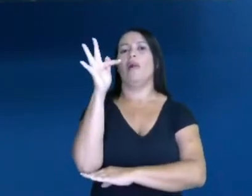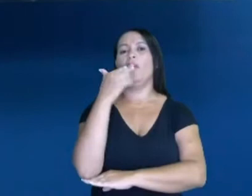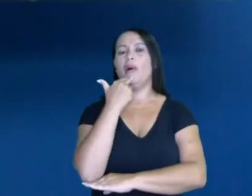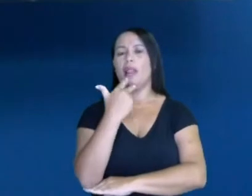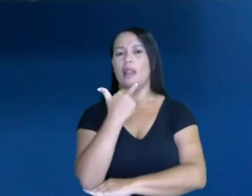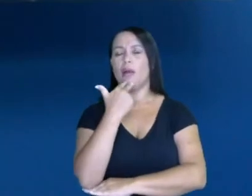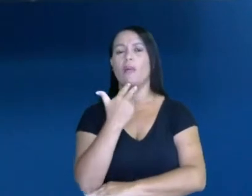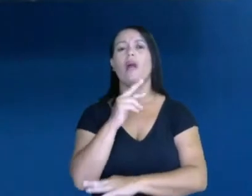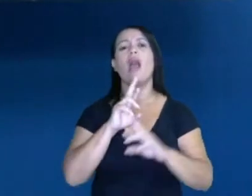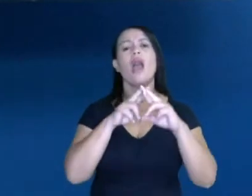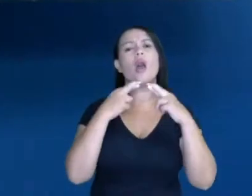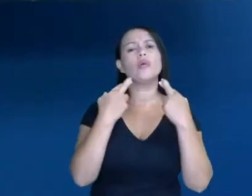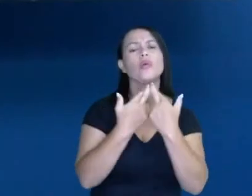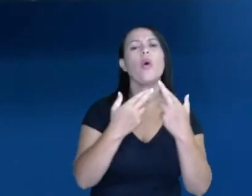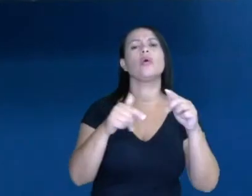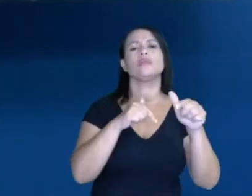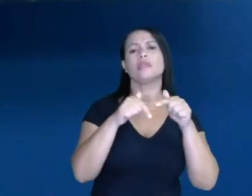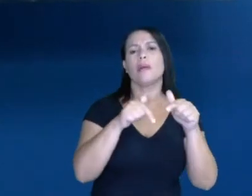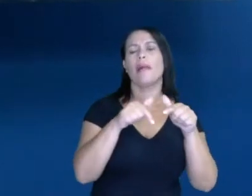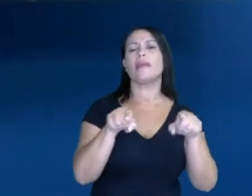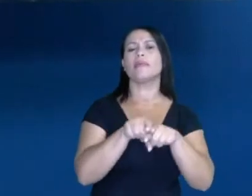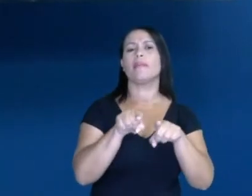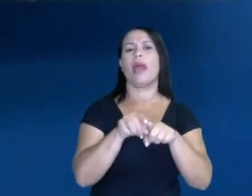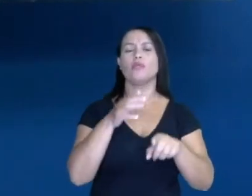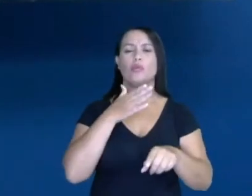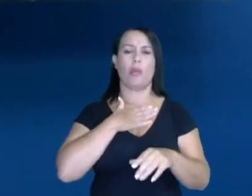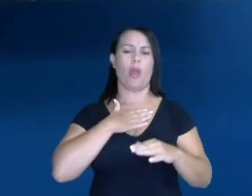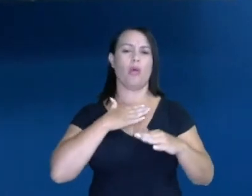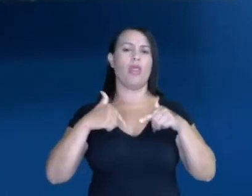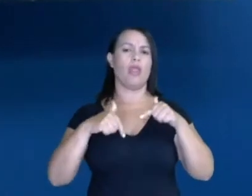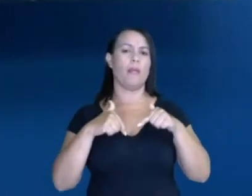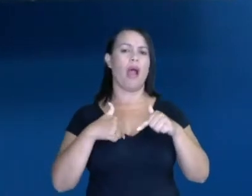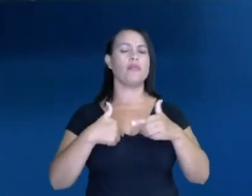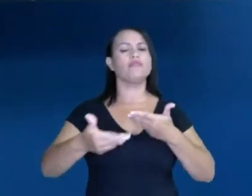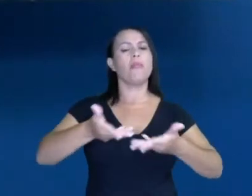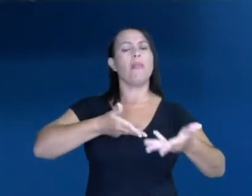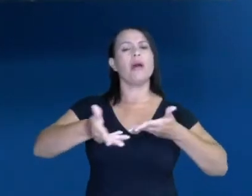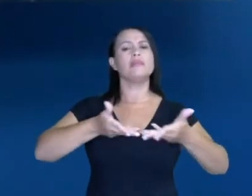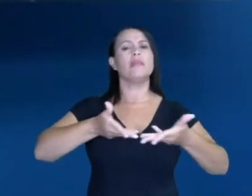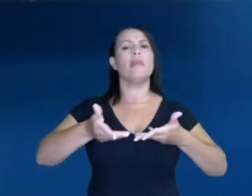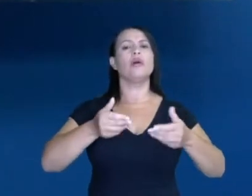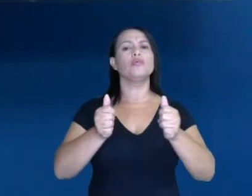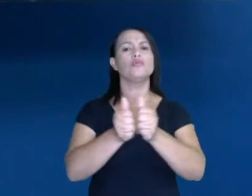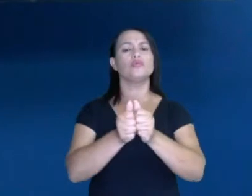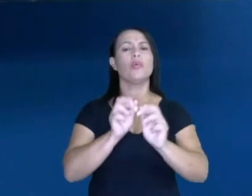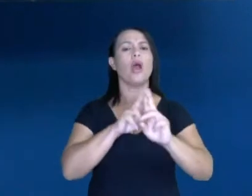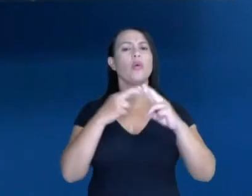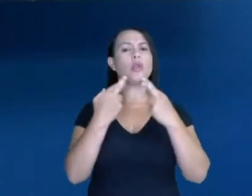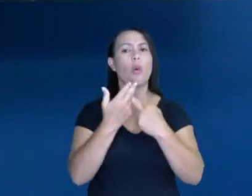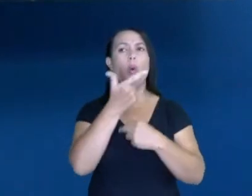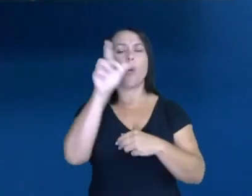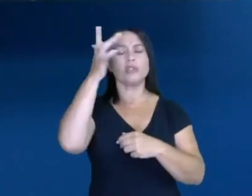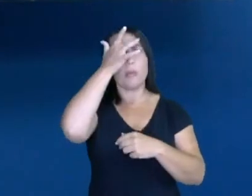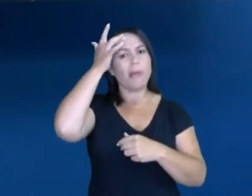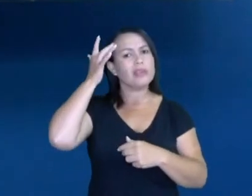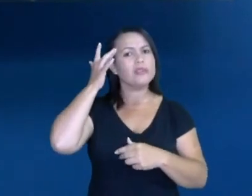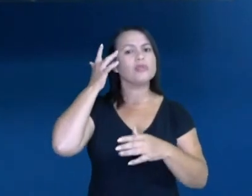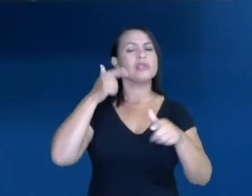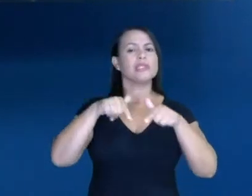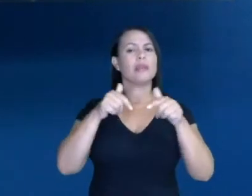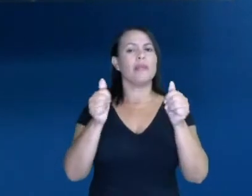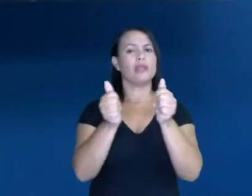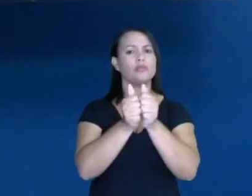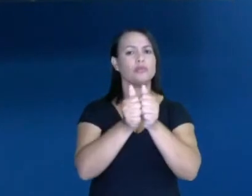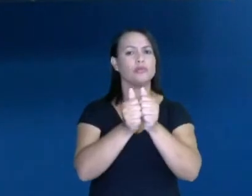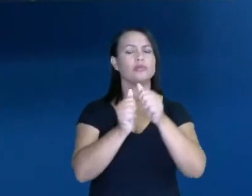formal. Reuniões de trabalho, tá? Eu estou no meu trabalho, estou participando de uma reunião com outros funcionários da empresa.